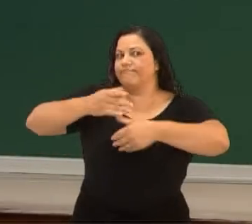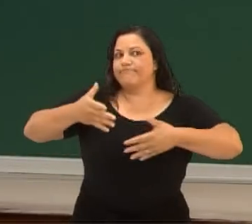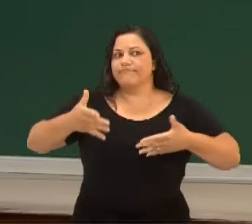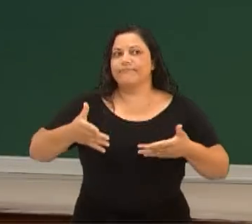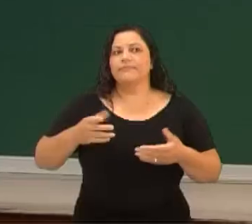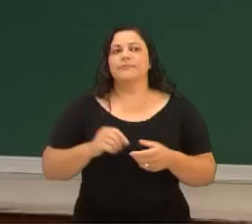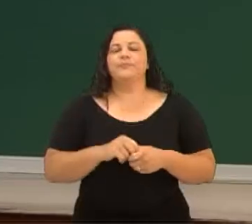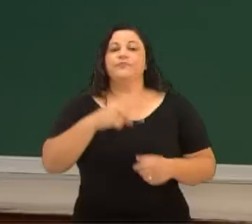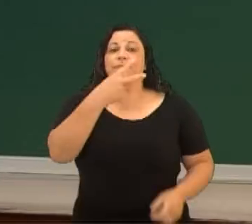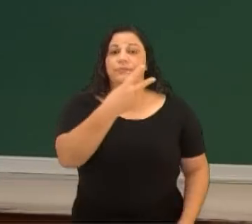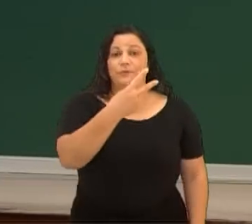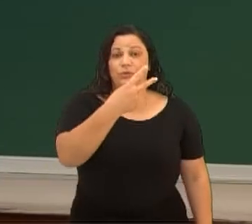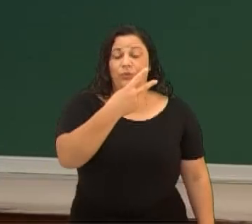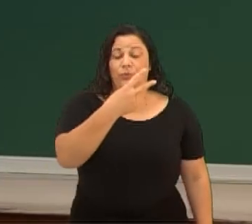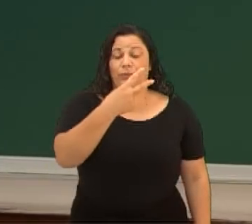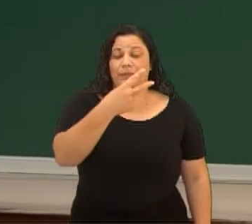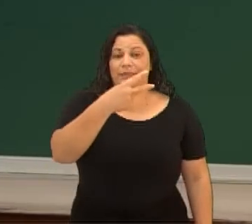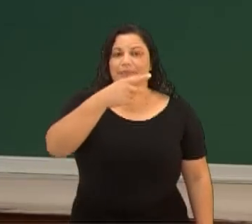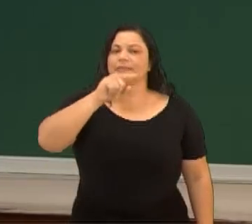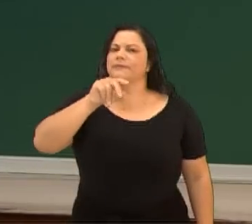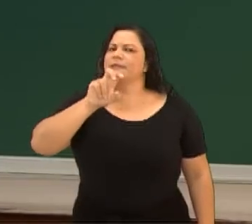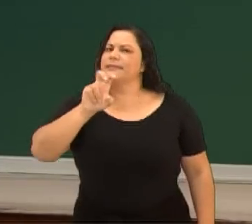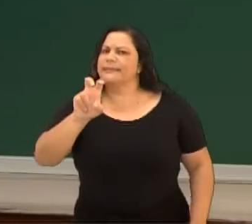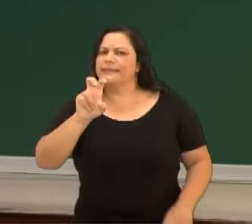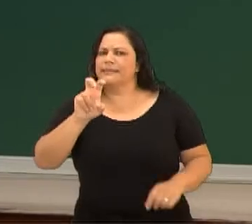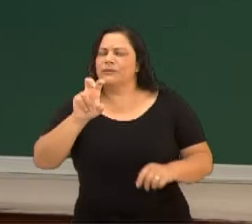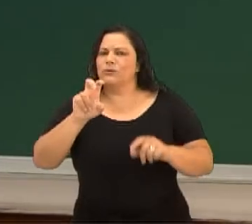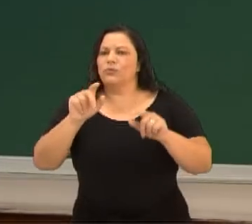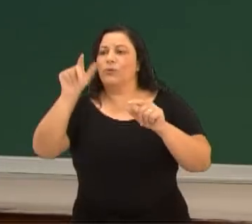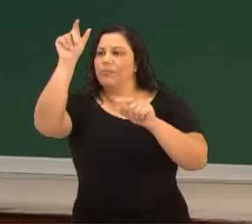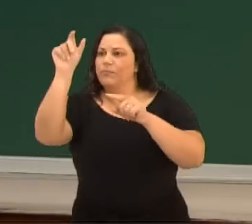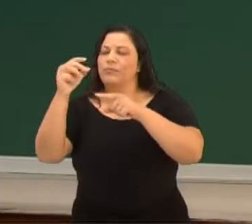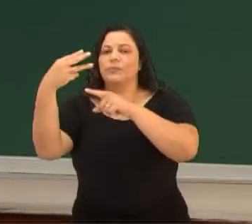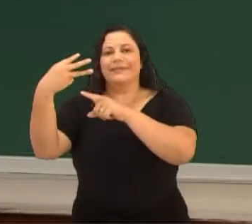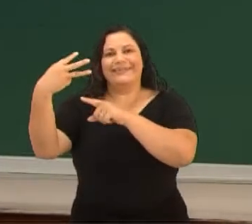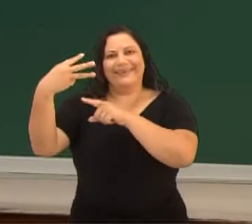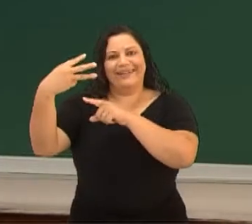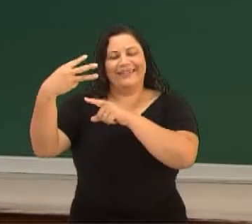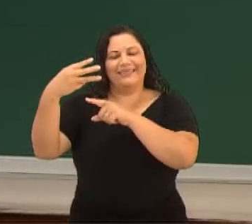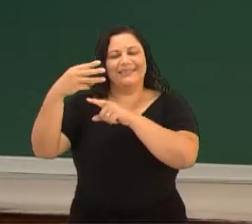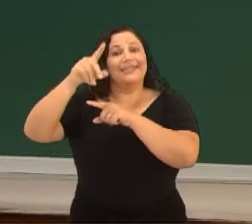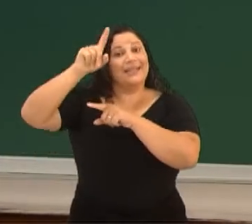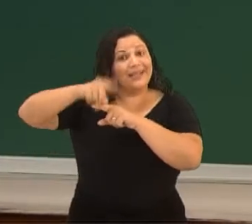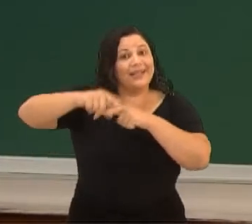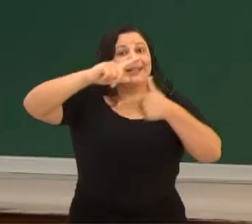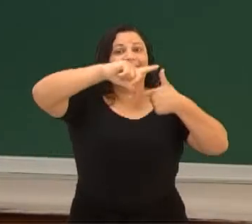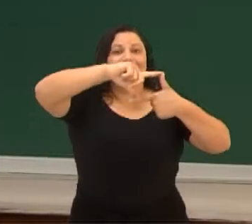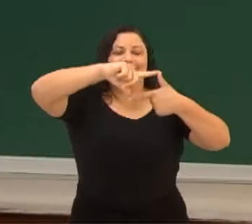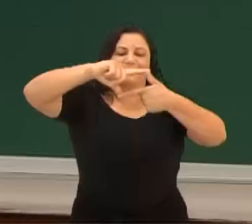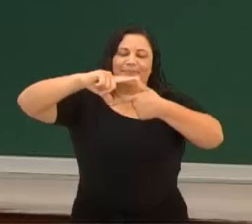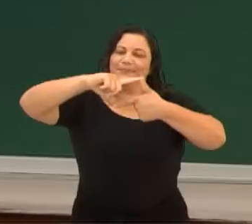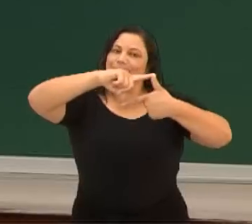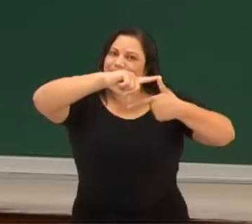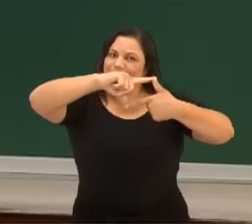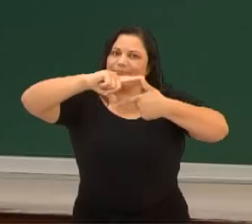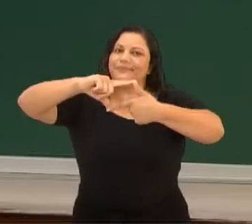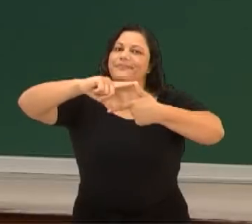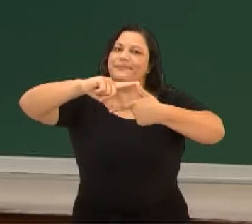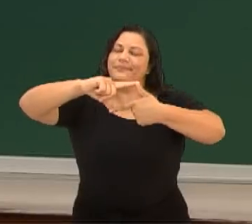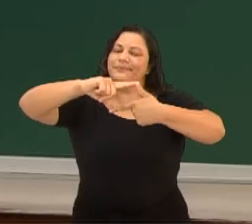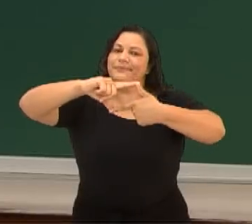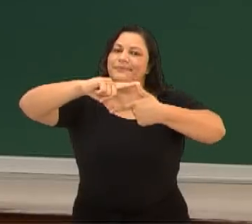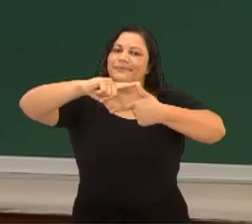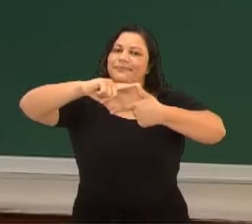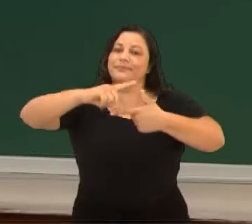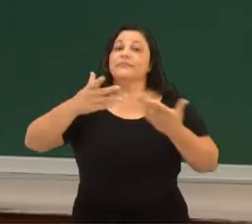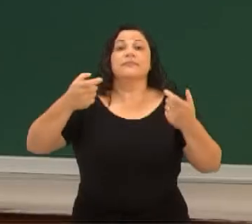ele mede 2,5 por 3. Ele é um retângulo.